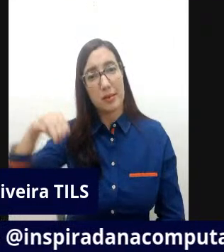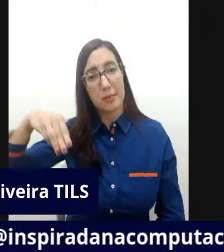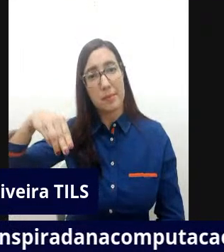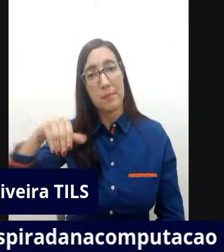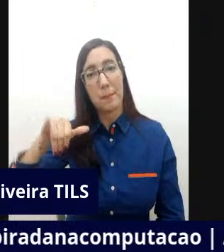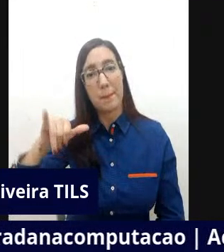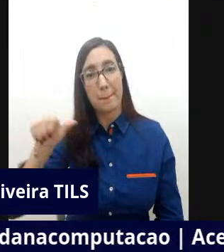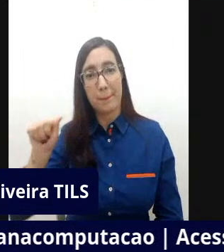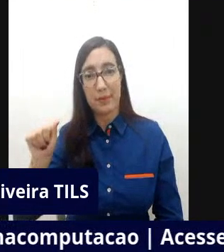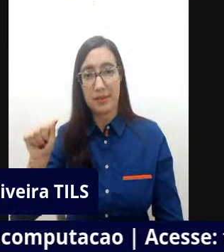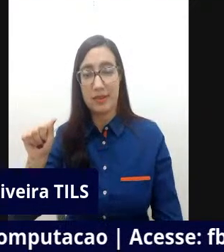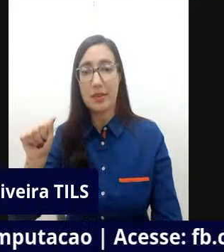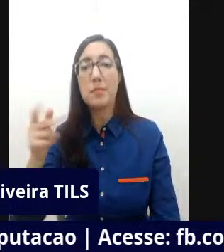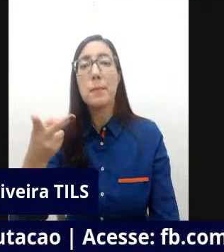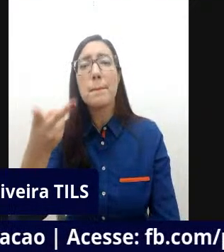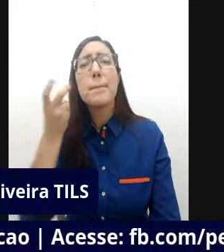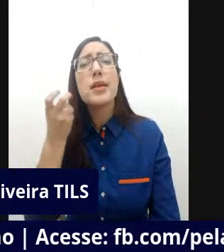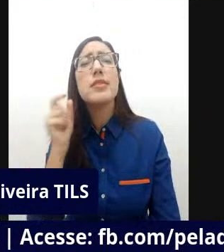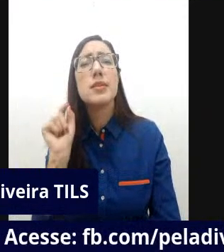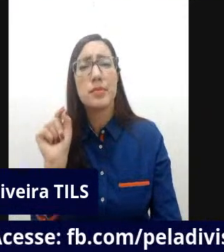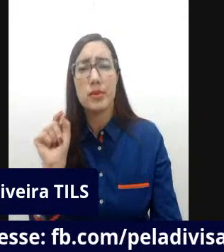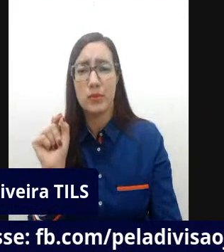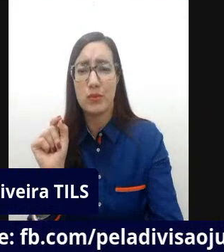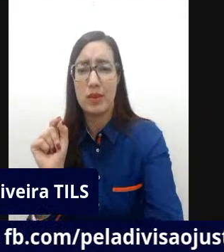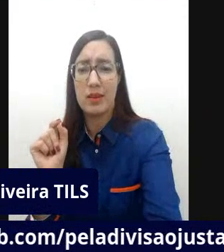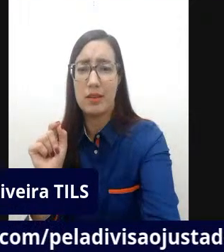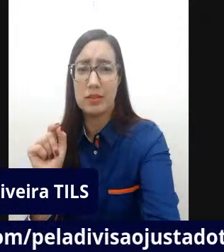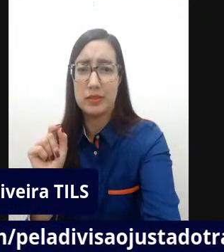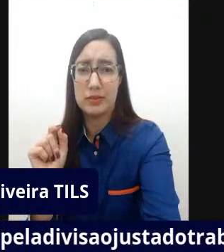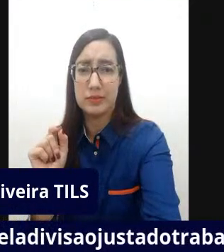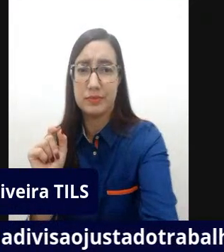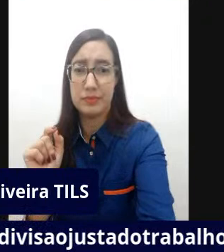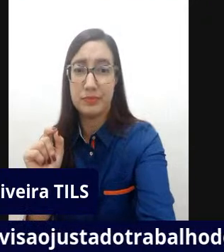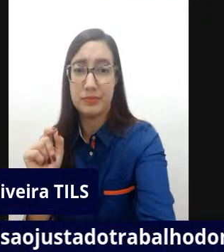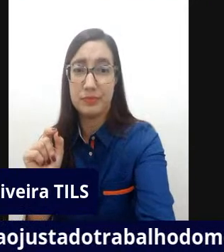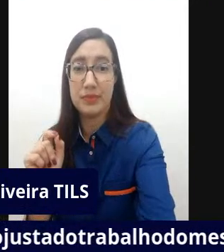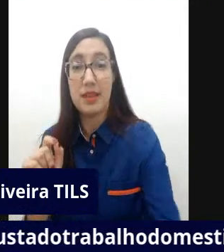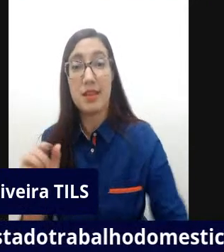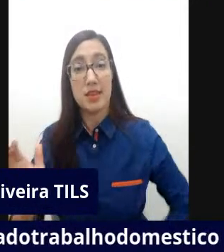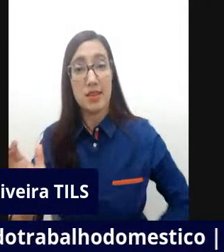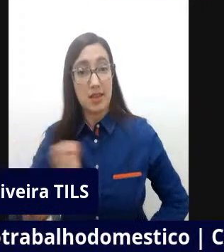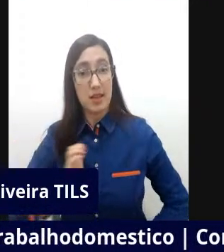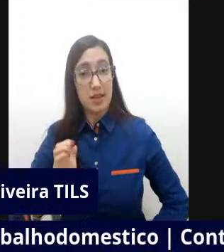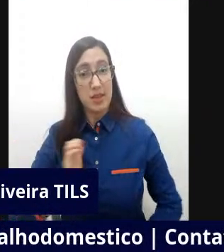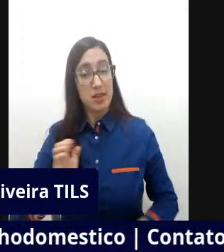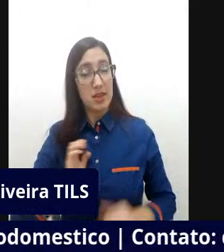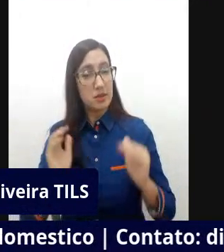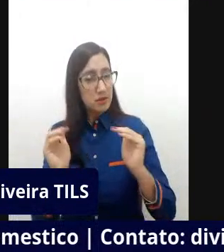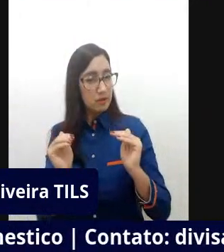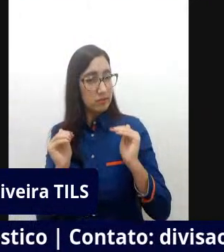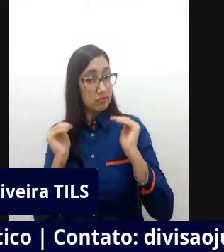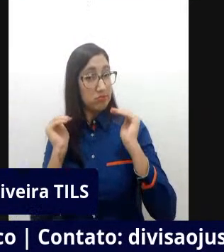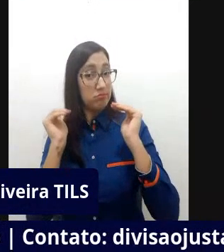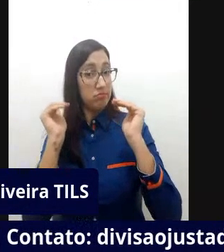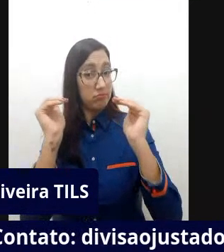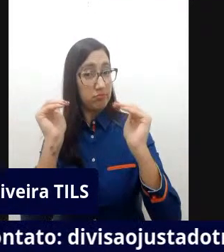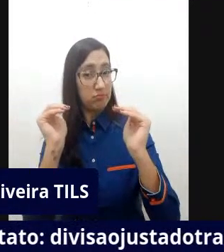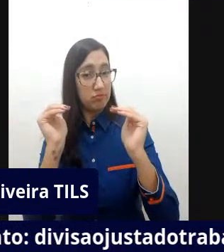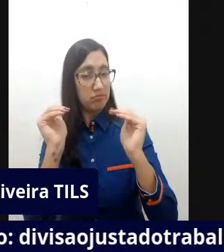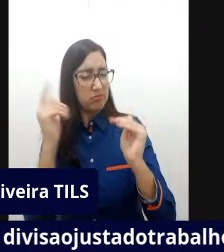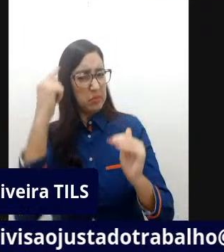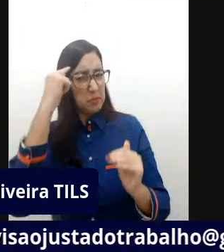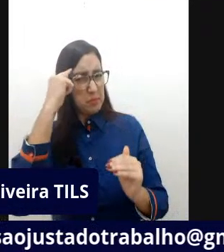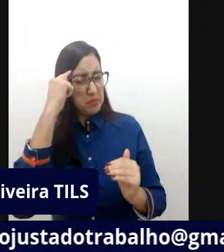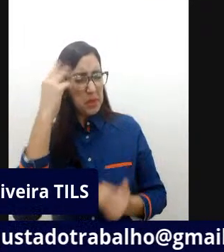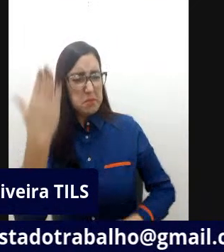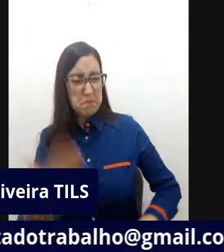servidão. E aí a trabalhadora, nesse momento que deveria estar em casa com a sua família, cuidando dos filhos, já que